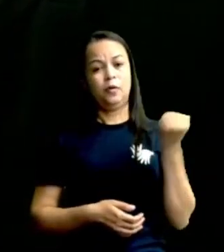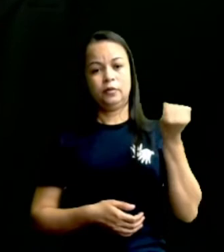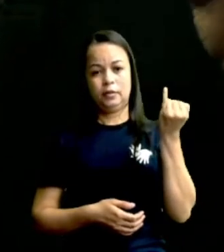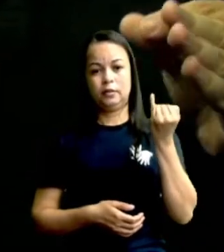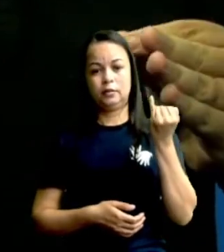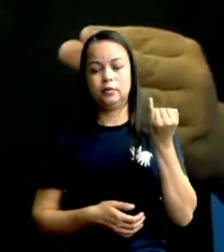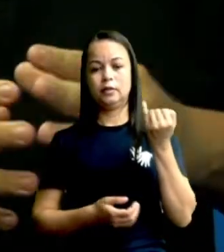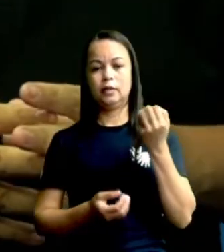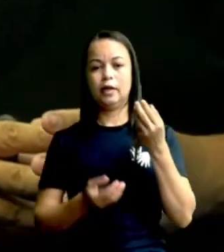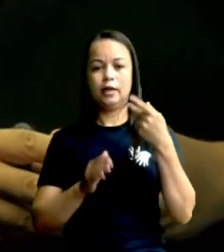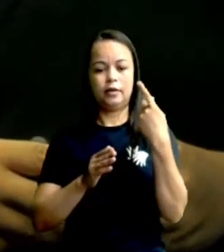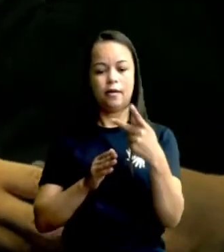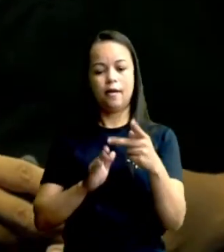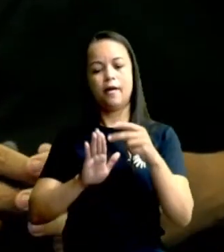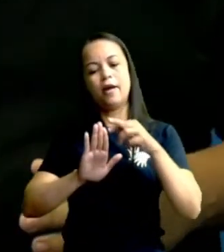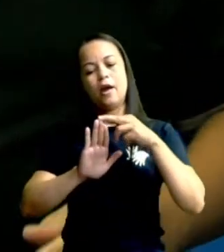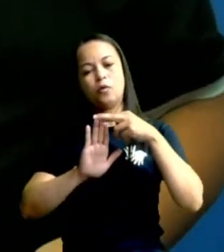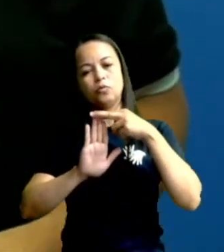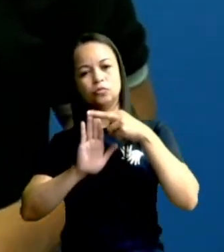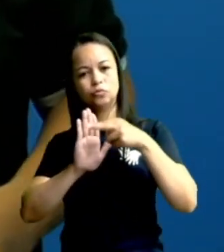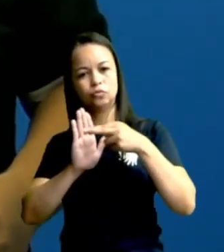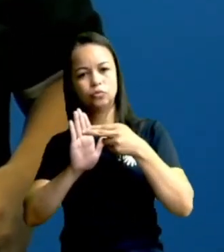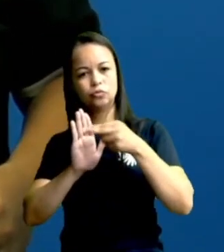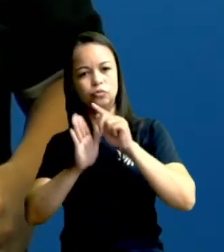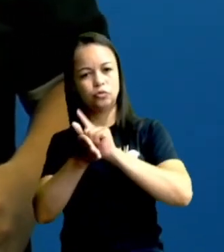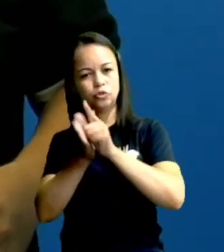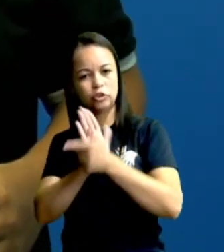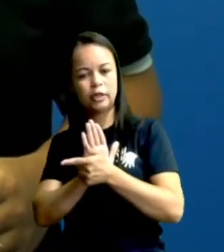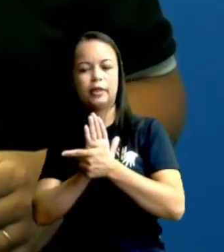dia, ele é um gênero literário, tá bom, gente?